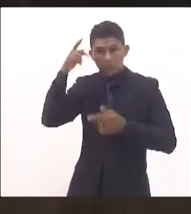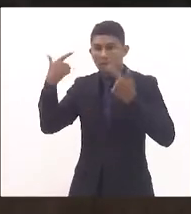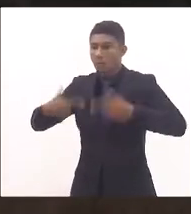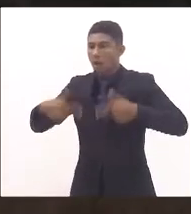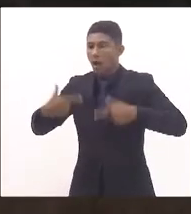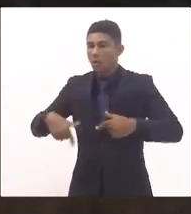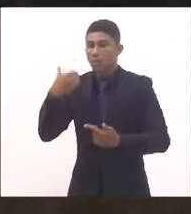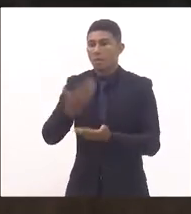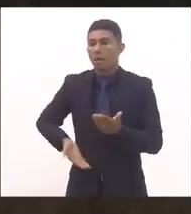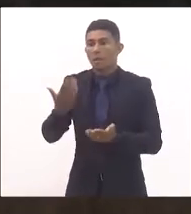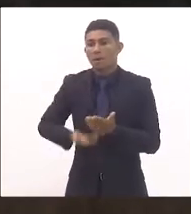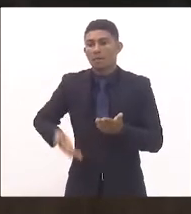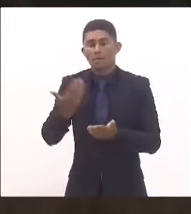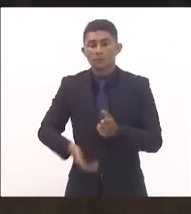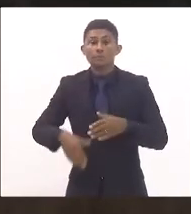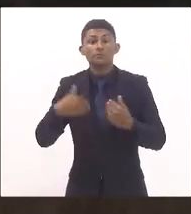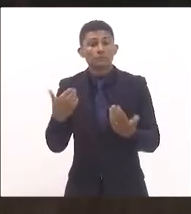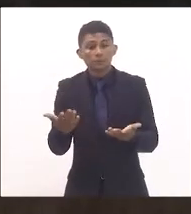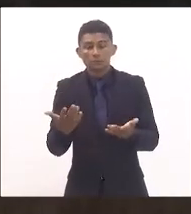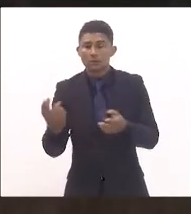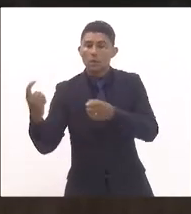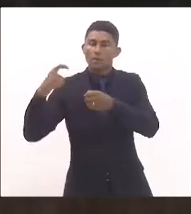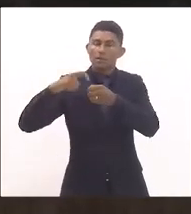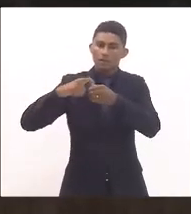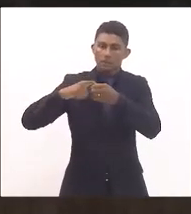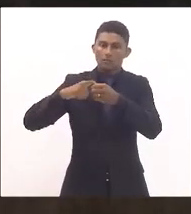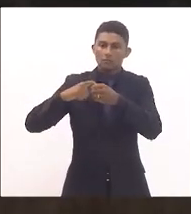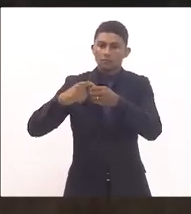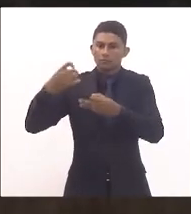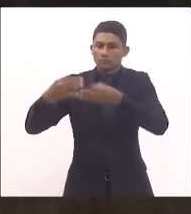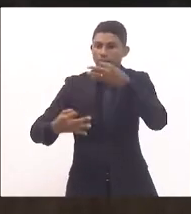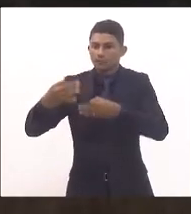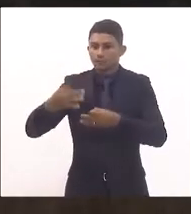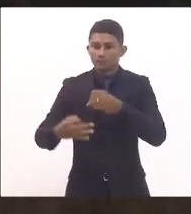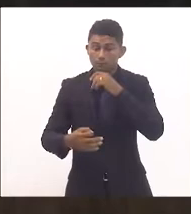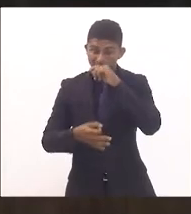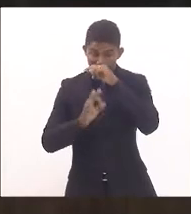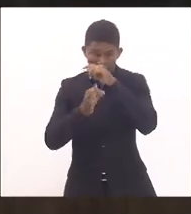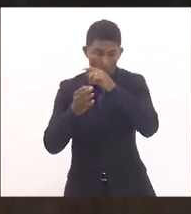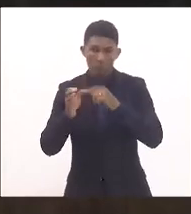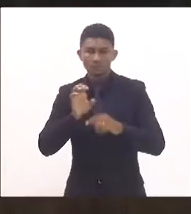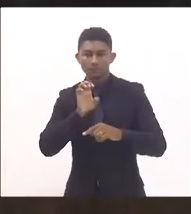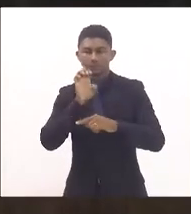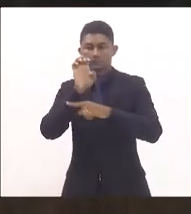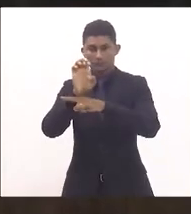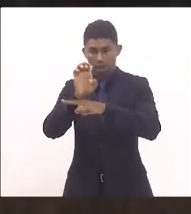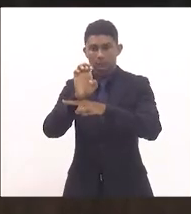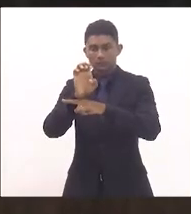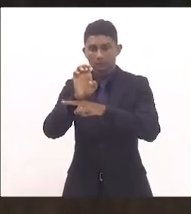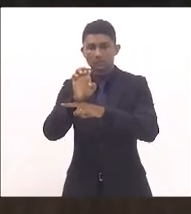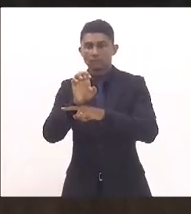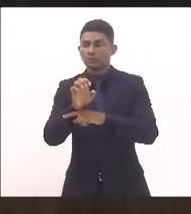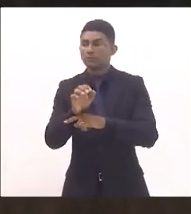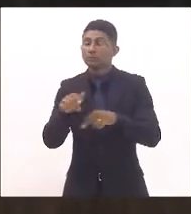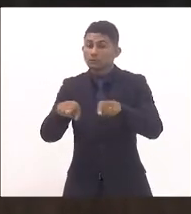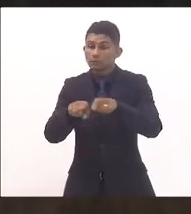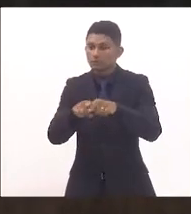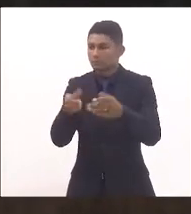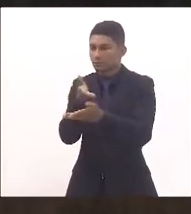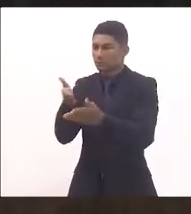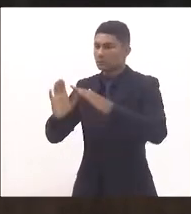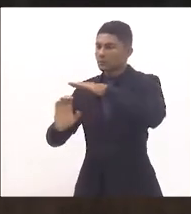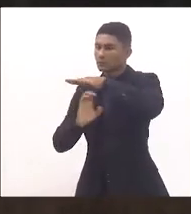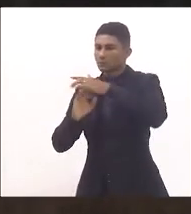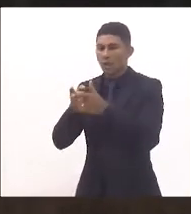isso, a recuperação judicial é uma transação, né, entre o Estado e o devedor sob o